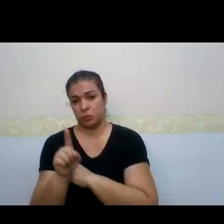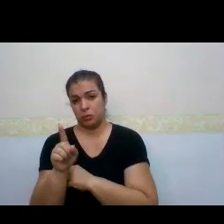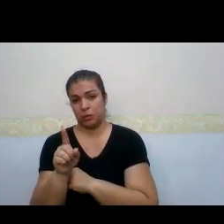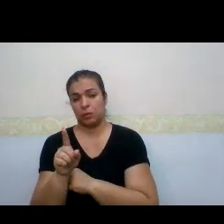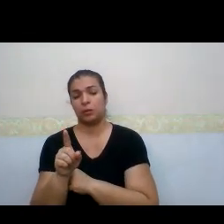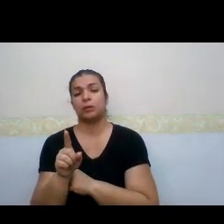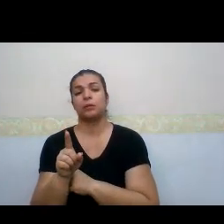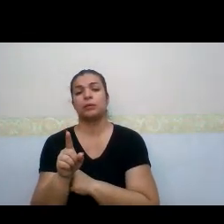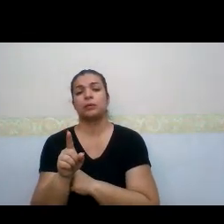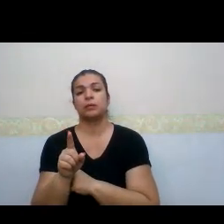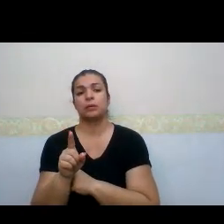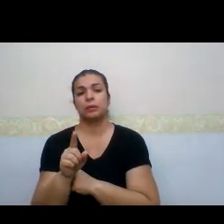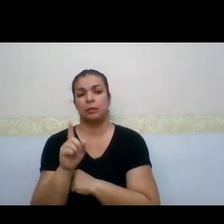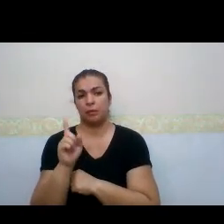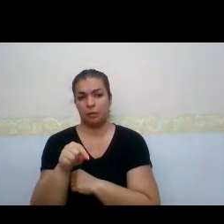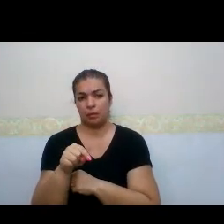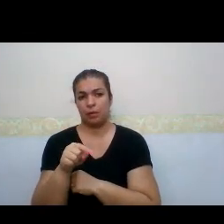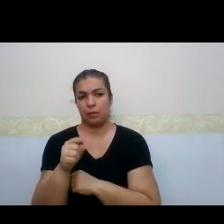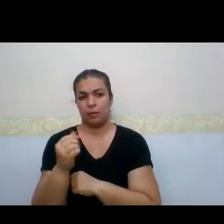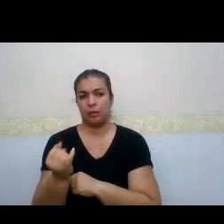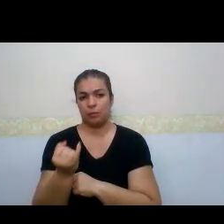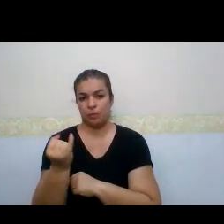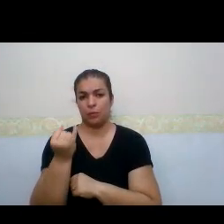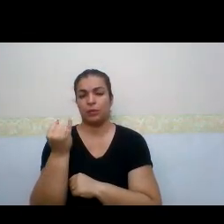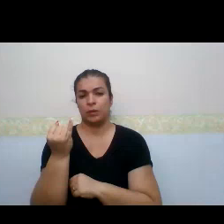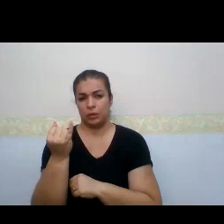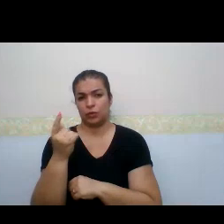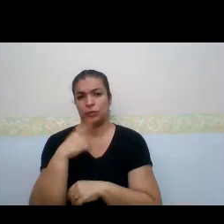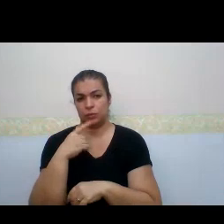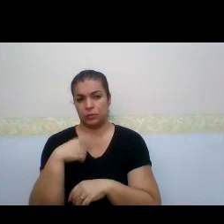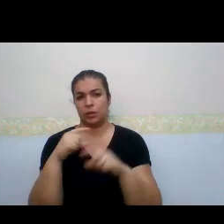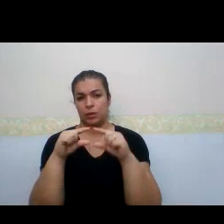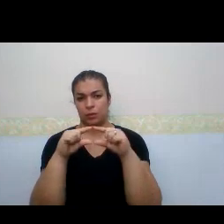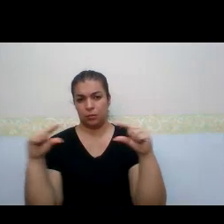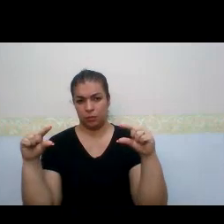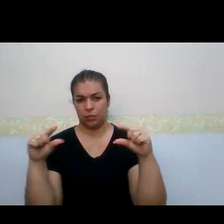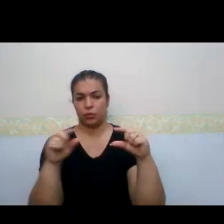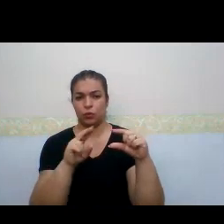aí, seria essencial ter o cabeçalho?